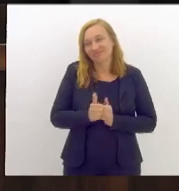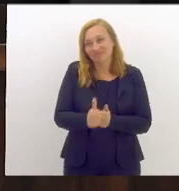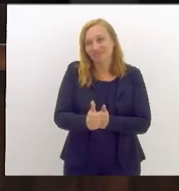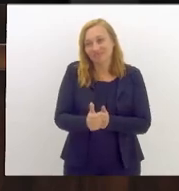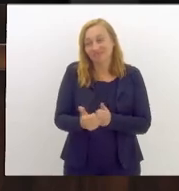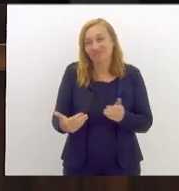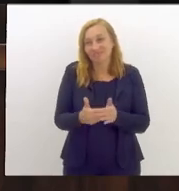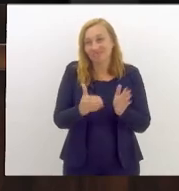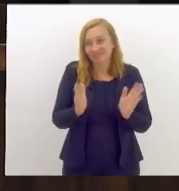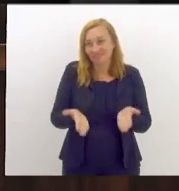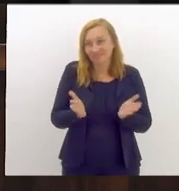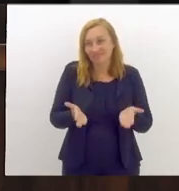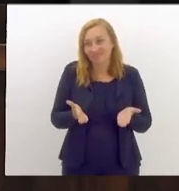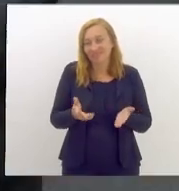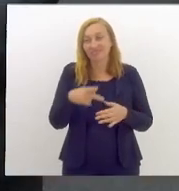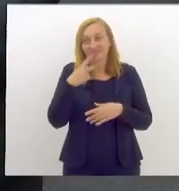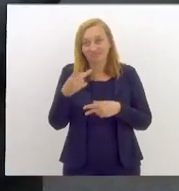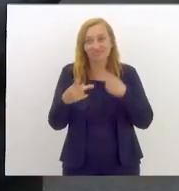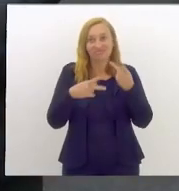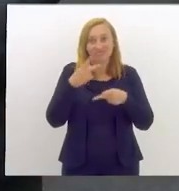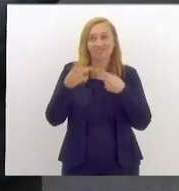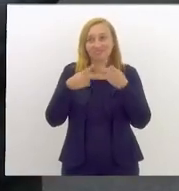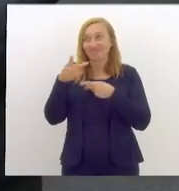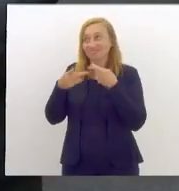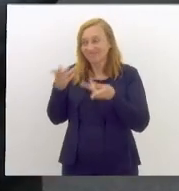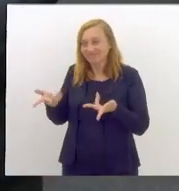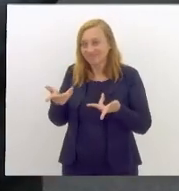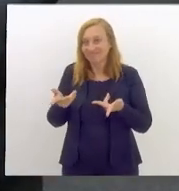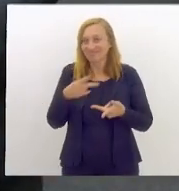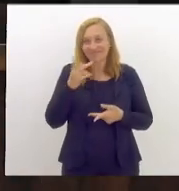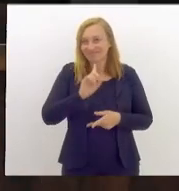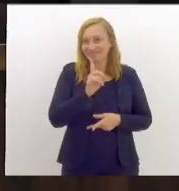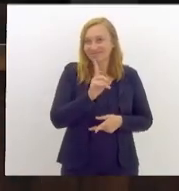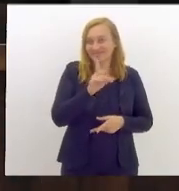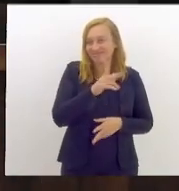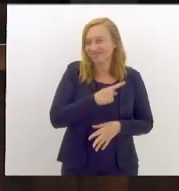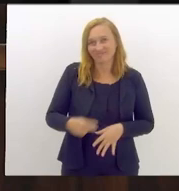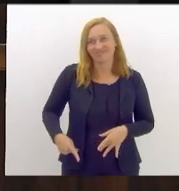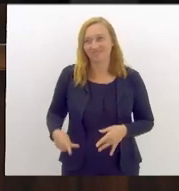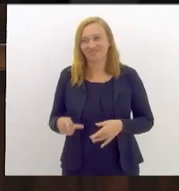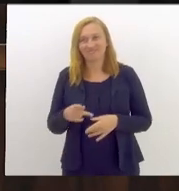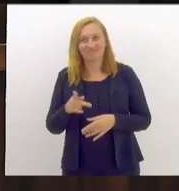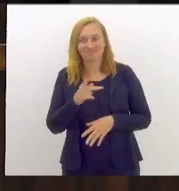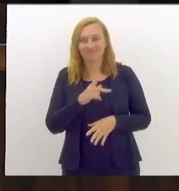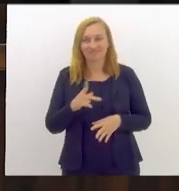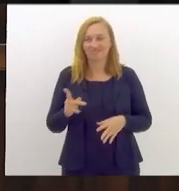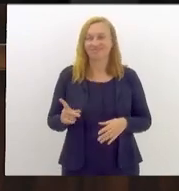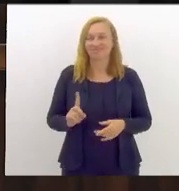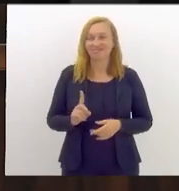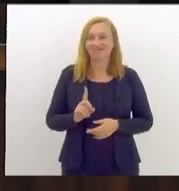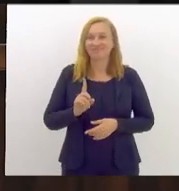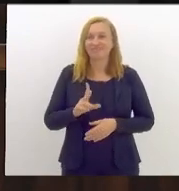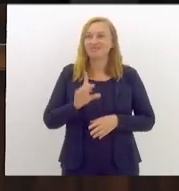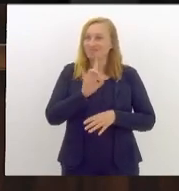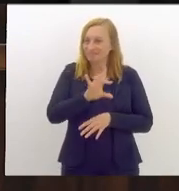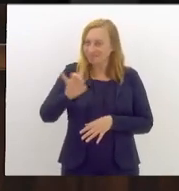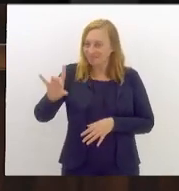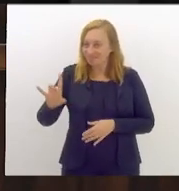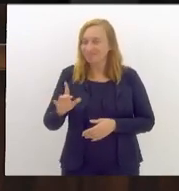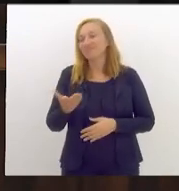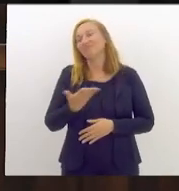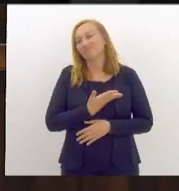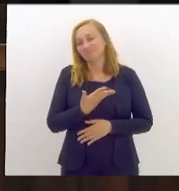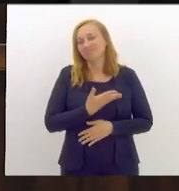estaríamos até agora aqui com o pessoal falando né Falo não só da presidência do presidente não só mas de cada um